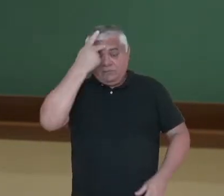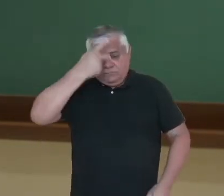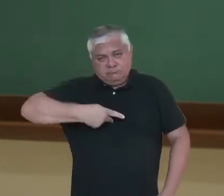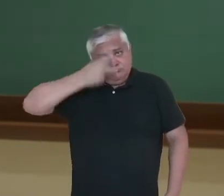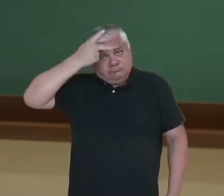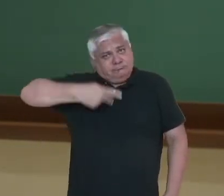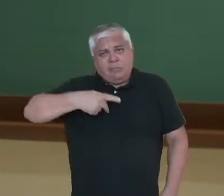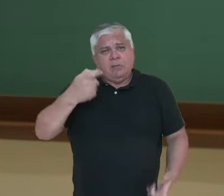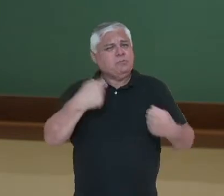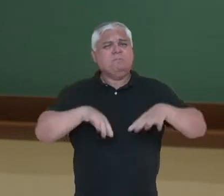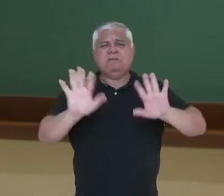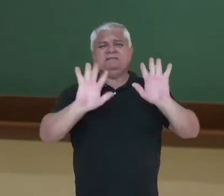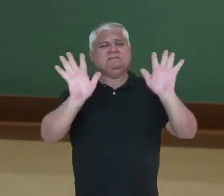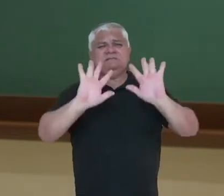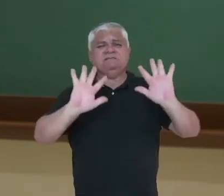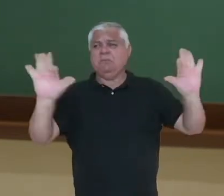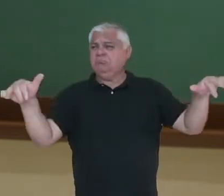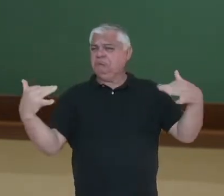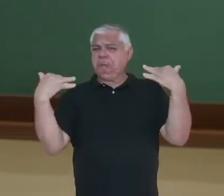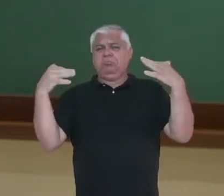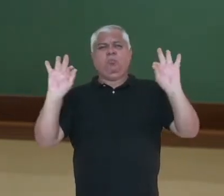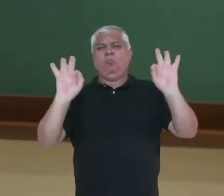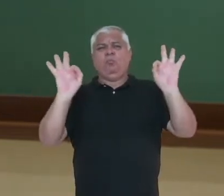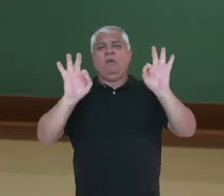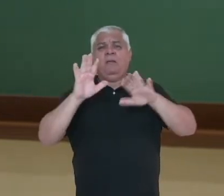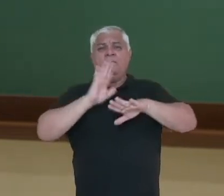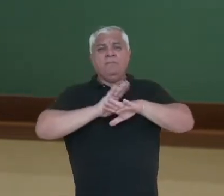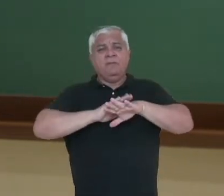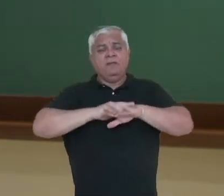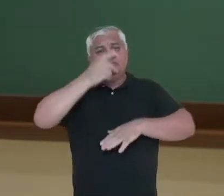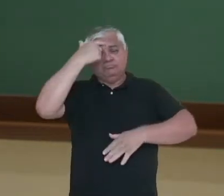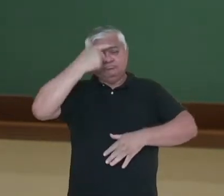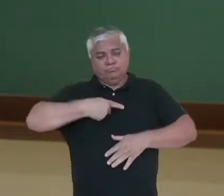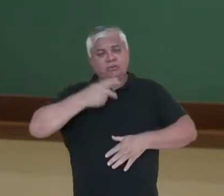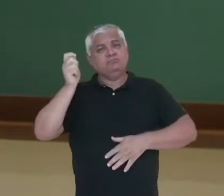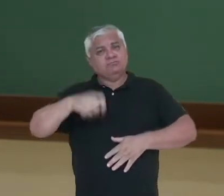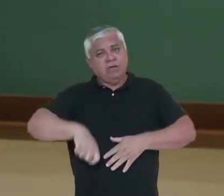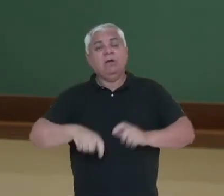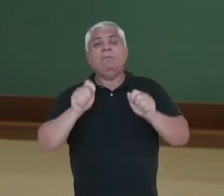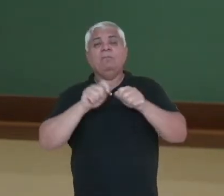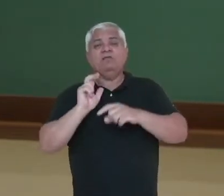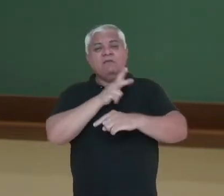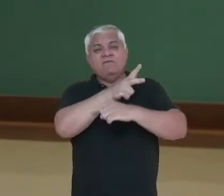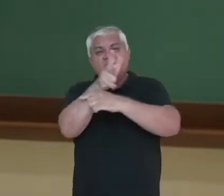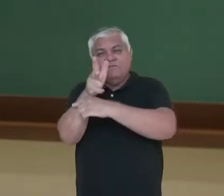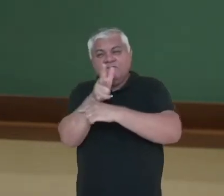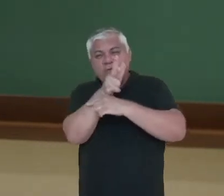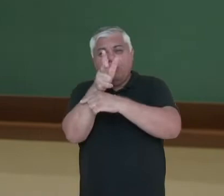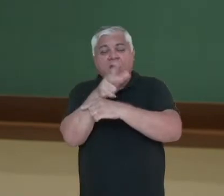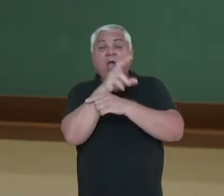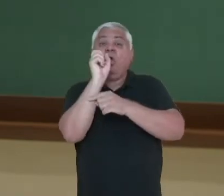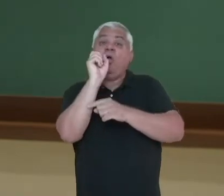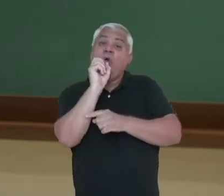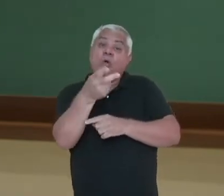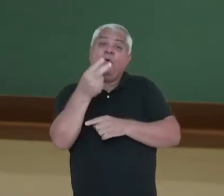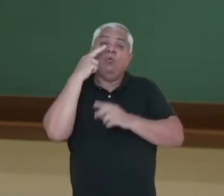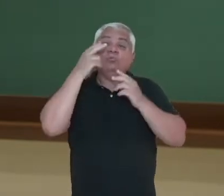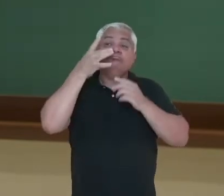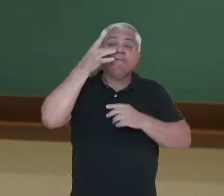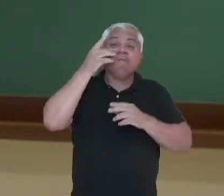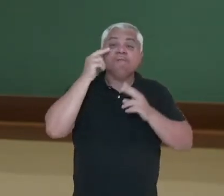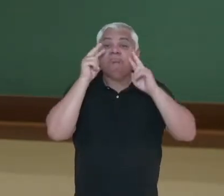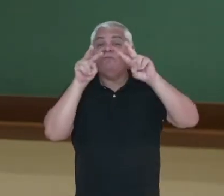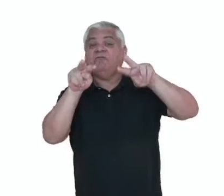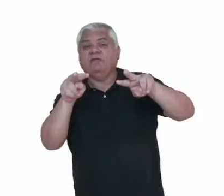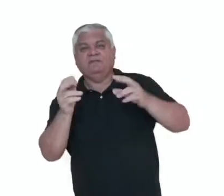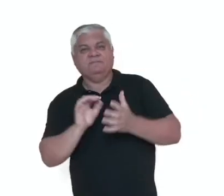sem a participação do público, ou seja, essa performance ela pode ser registrada, filmada, ou pode ser assistida como achar melhor. Então